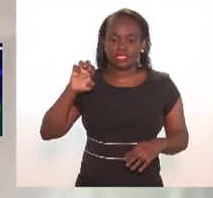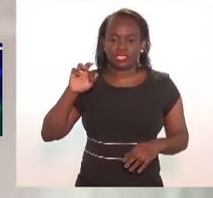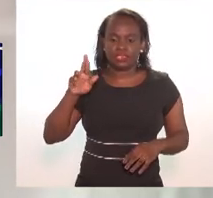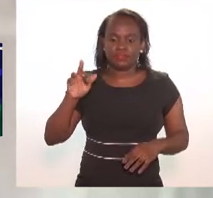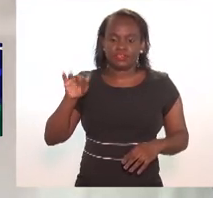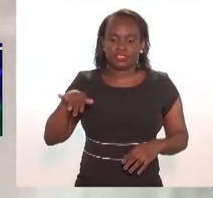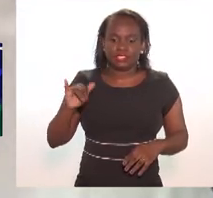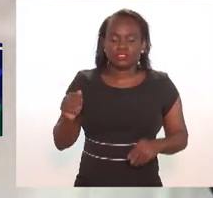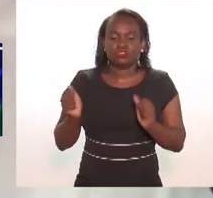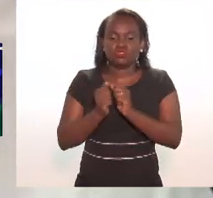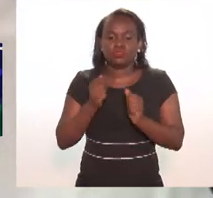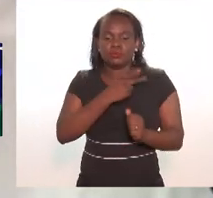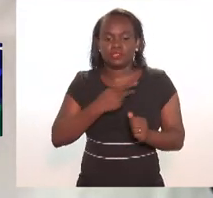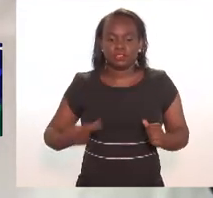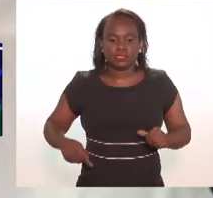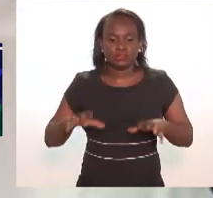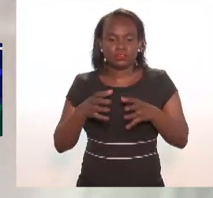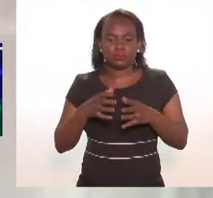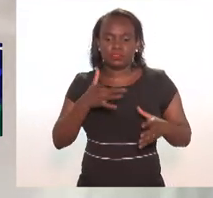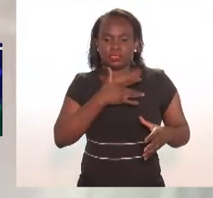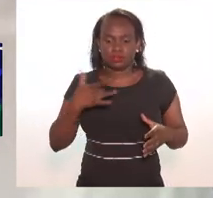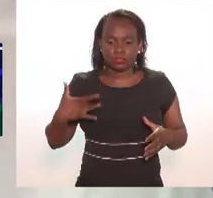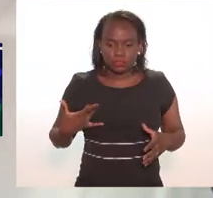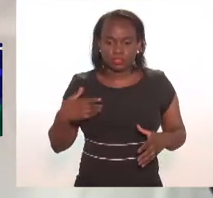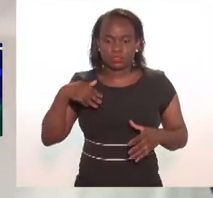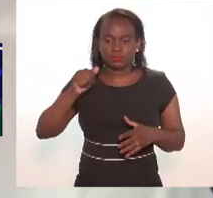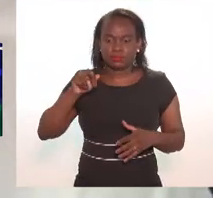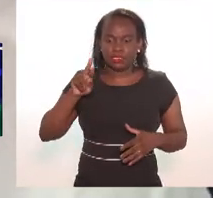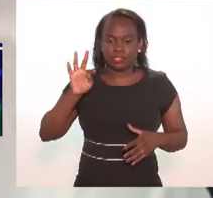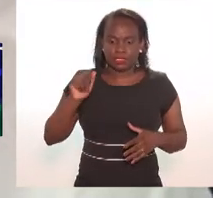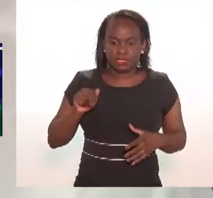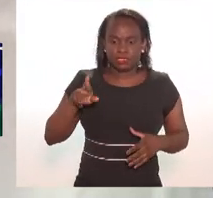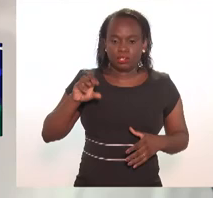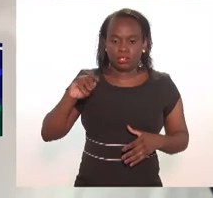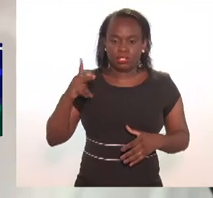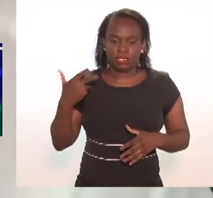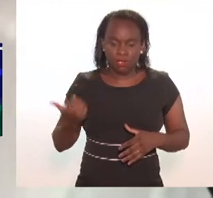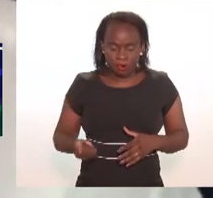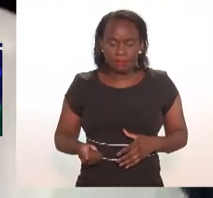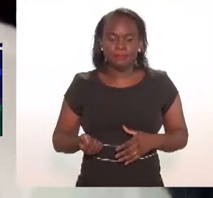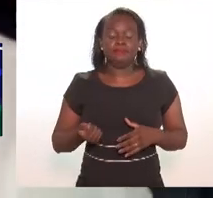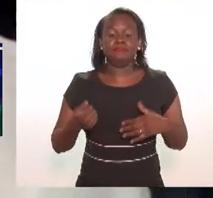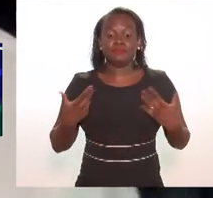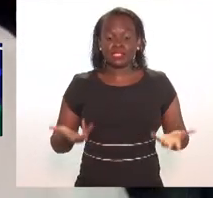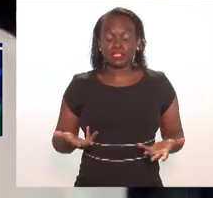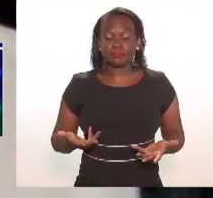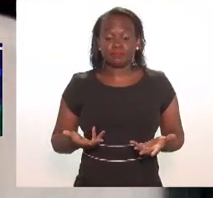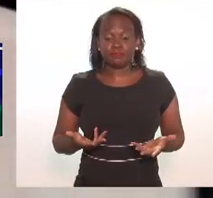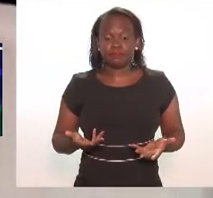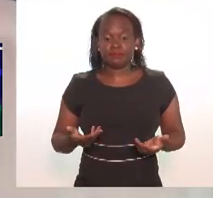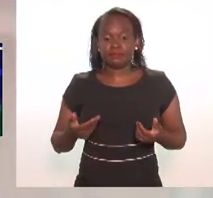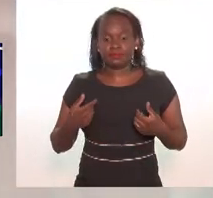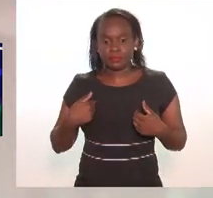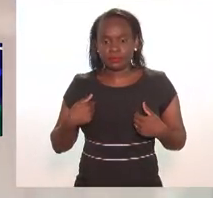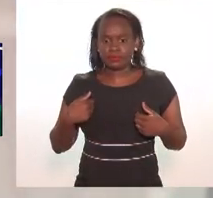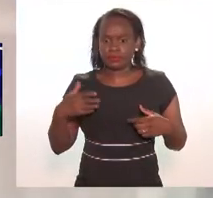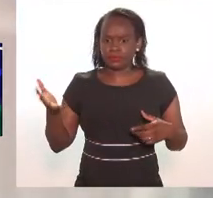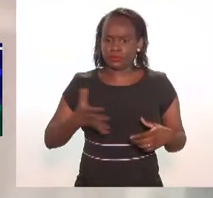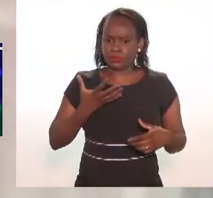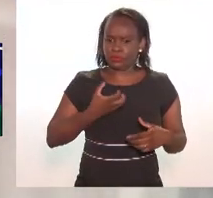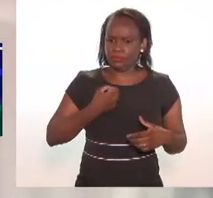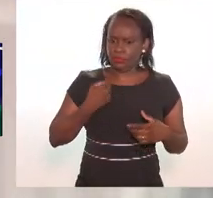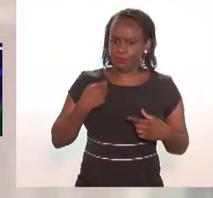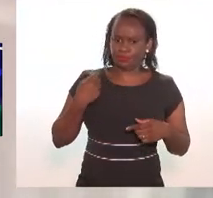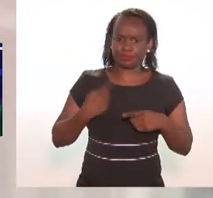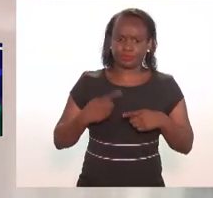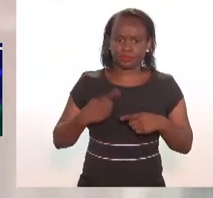a presidenta da nossa Comissão de Saúde, a Marta Rocha. E fiquei um pouco assustado